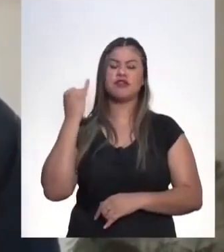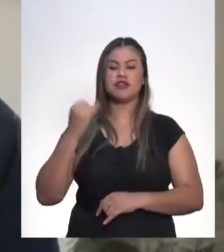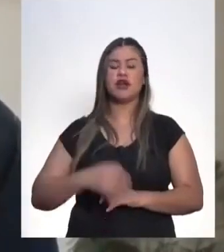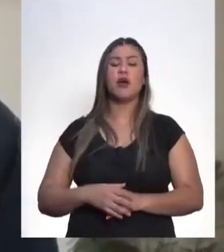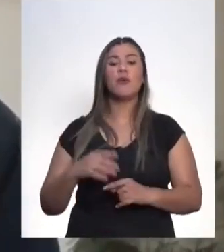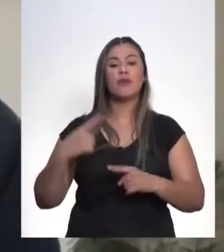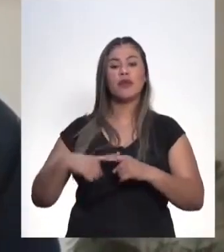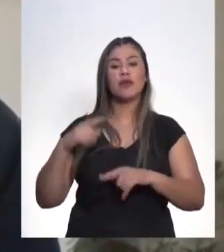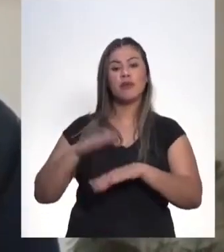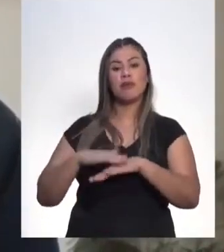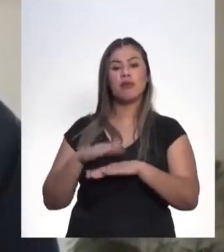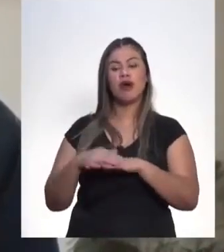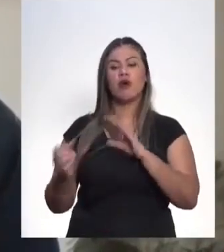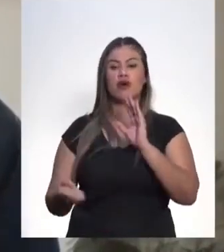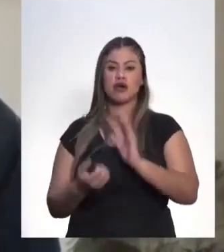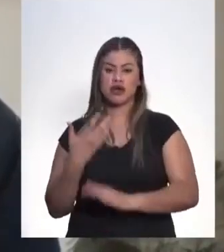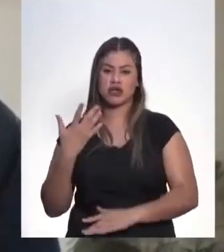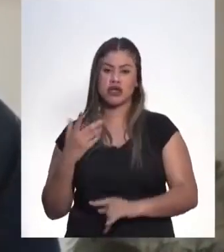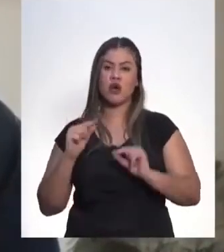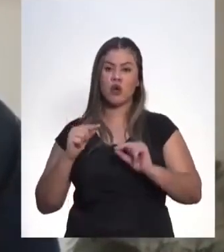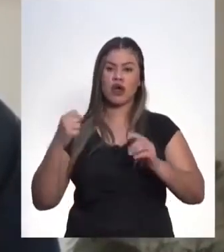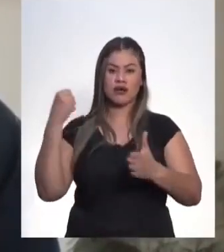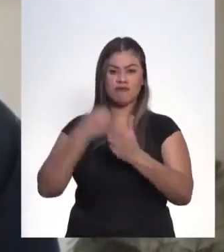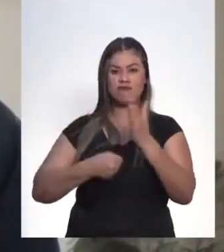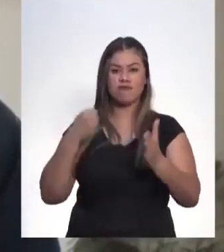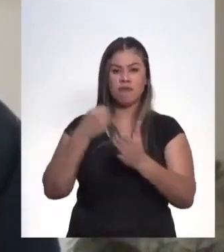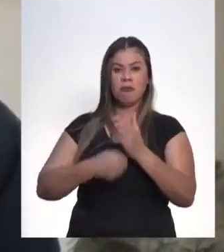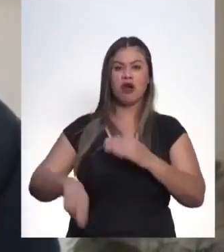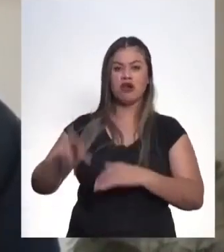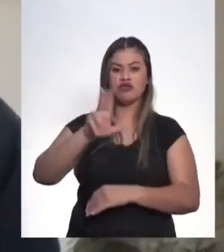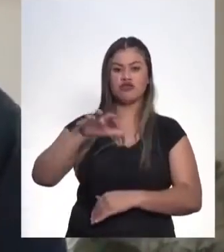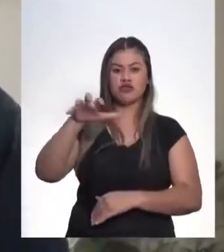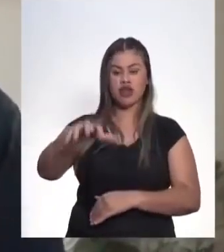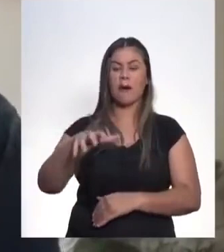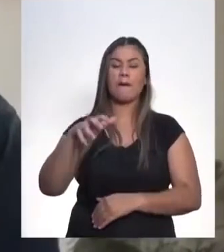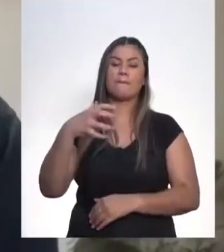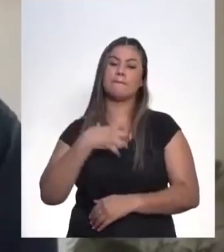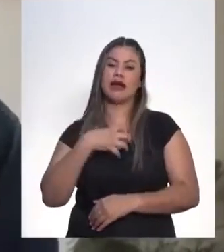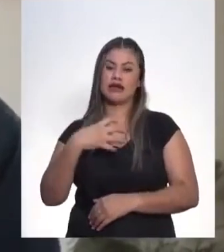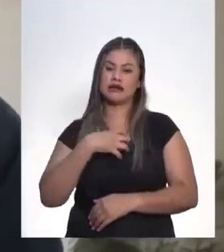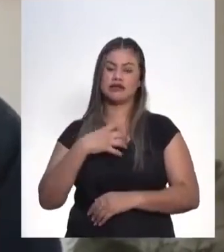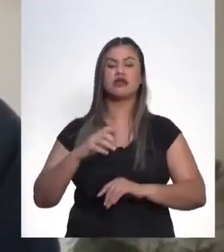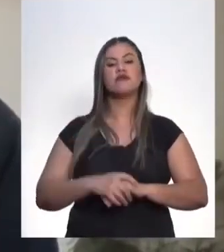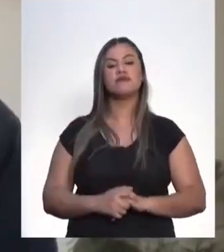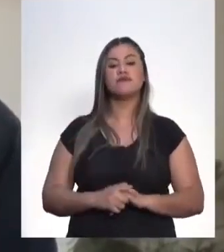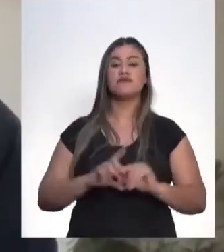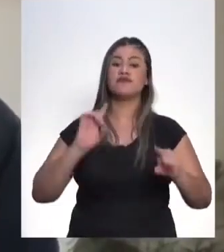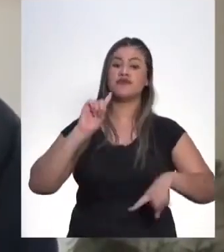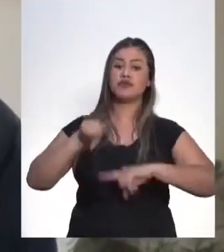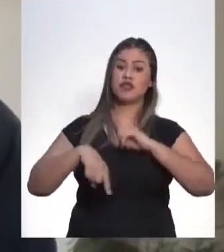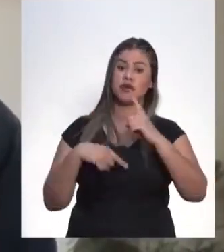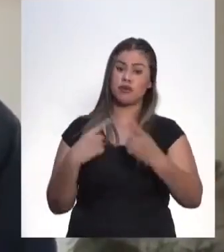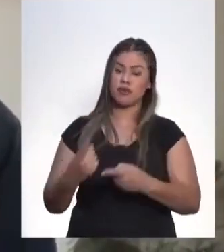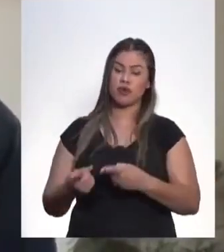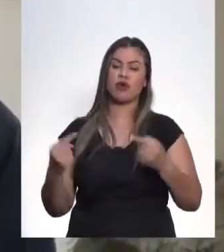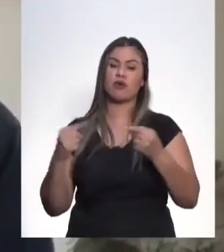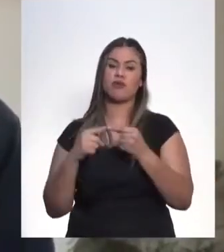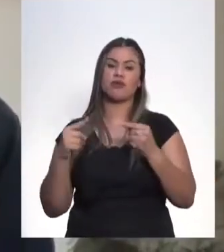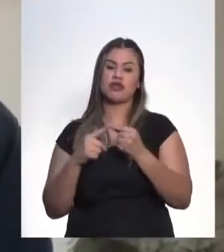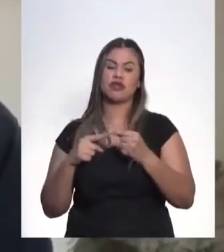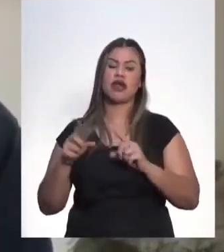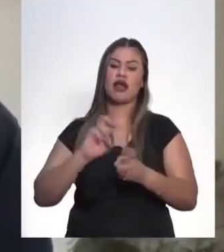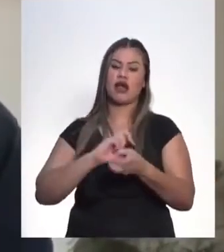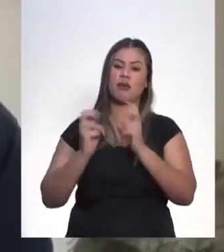ele cria ali a luta regional baiana, e depois vem ser chamada de capoeira